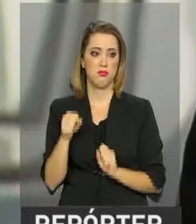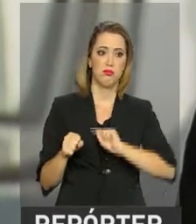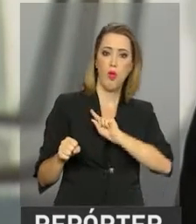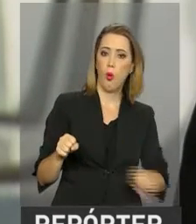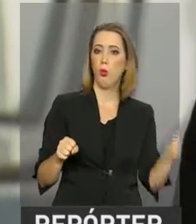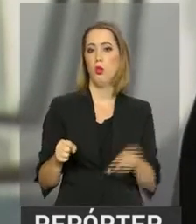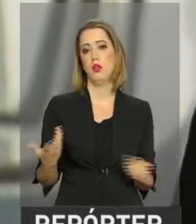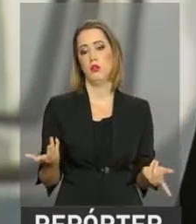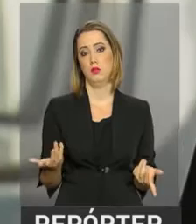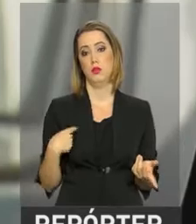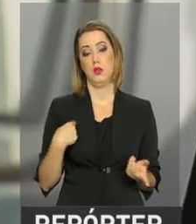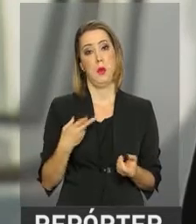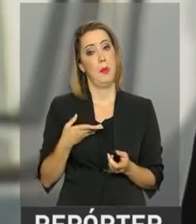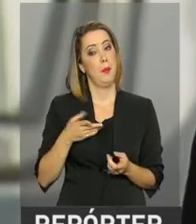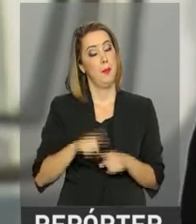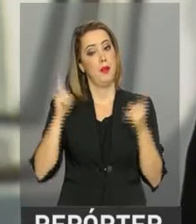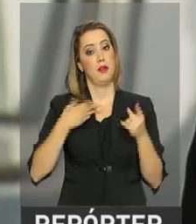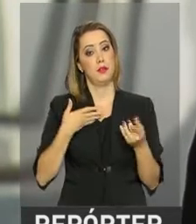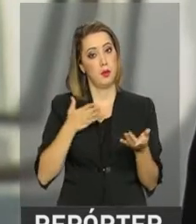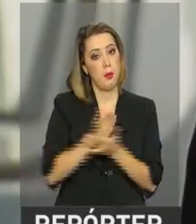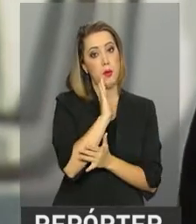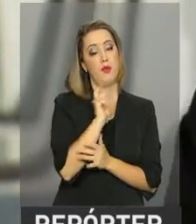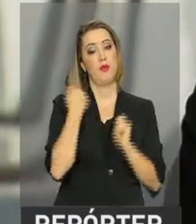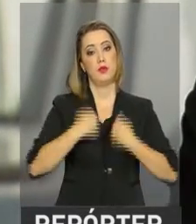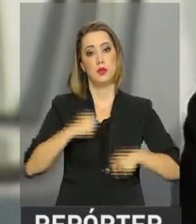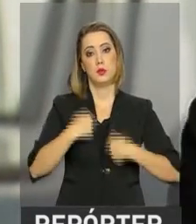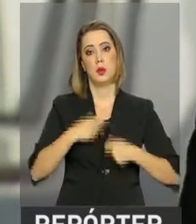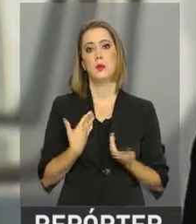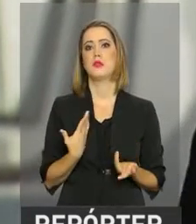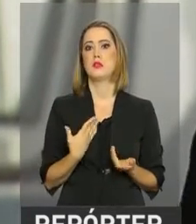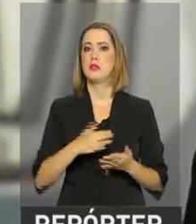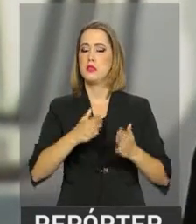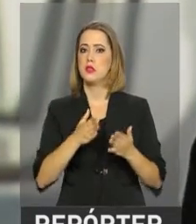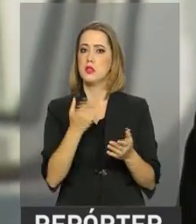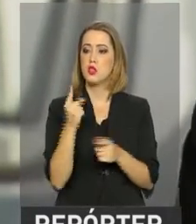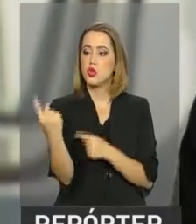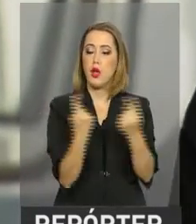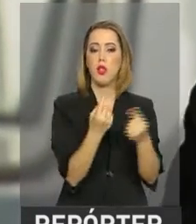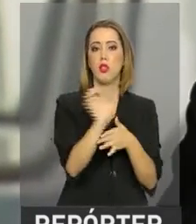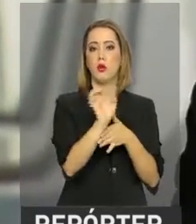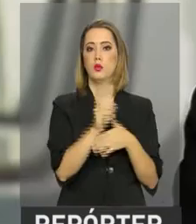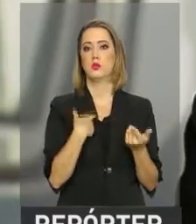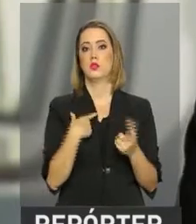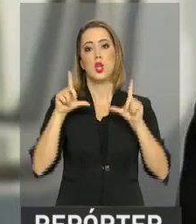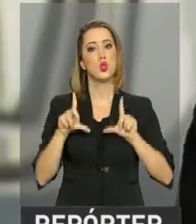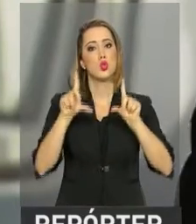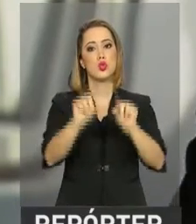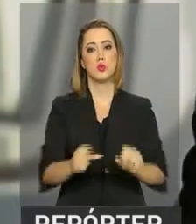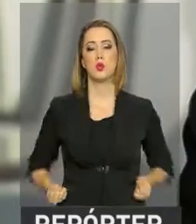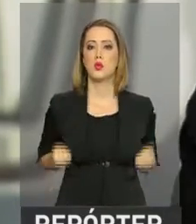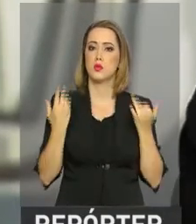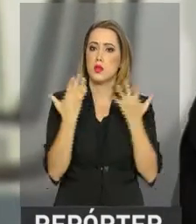fiscal para de feri-la haverá necessidade de contrapartida nos estados ou seja o estado tem que reduzir seus gastos